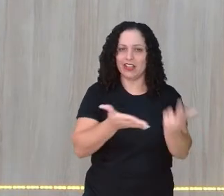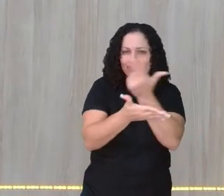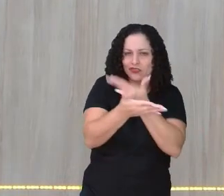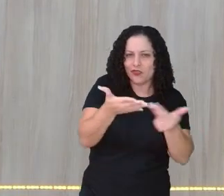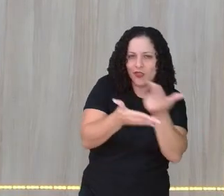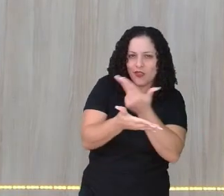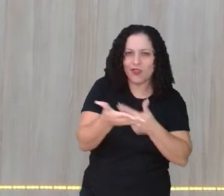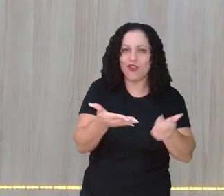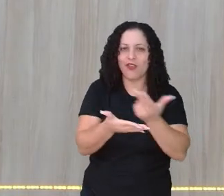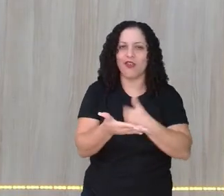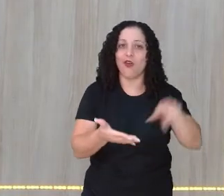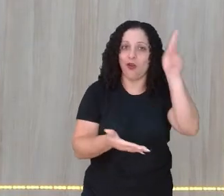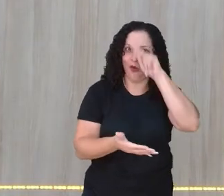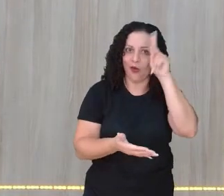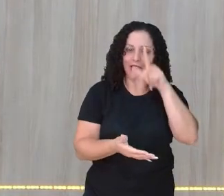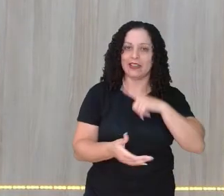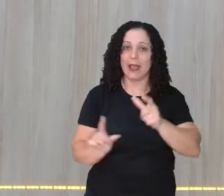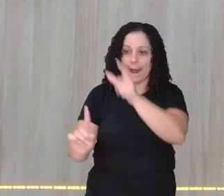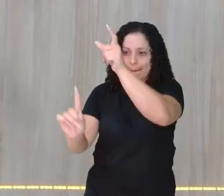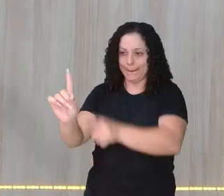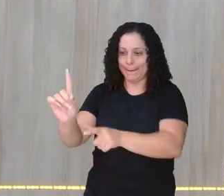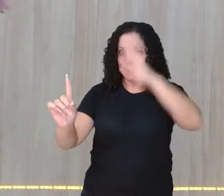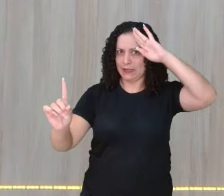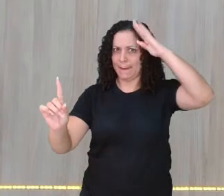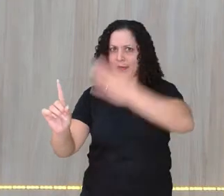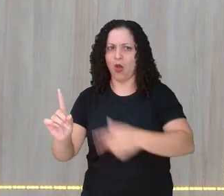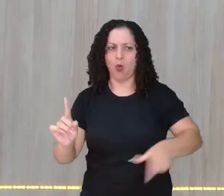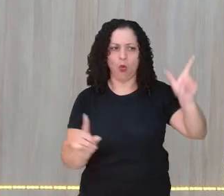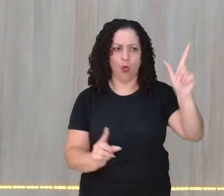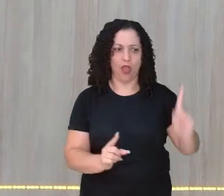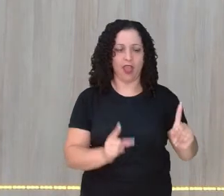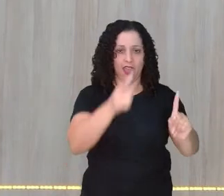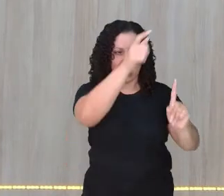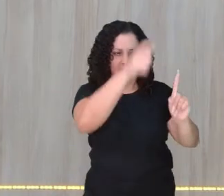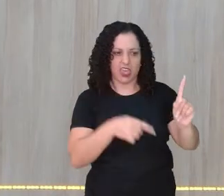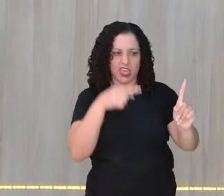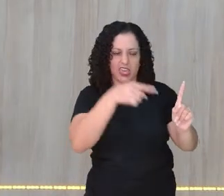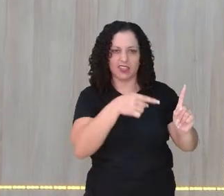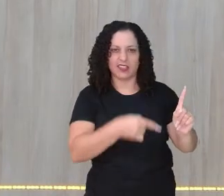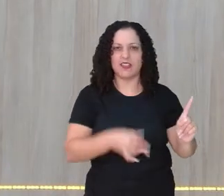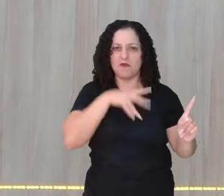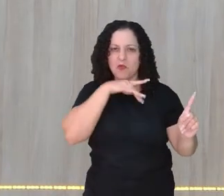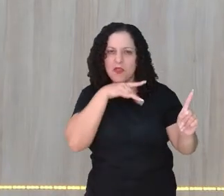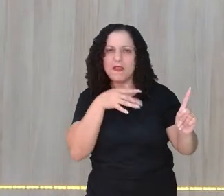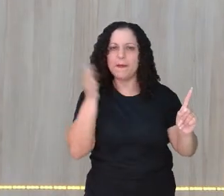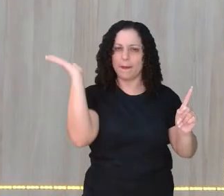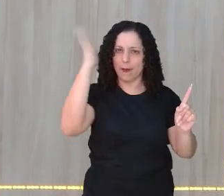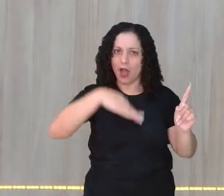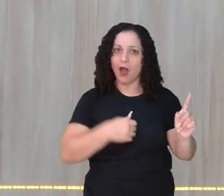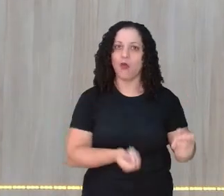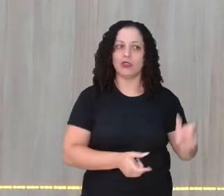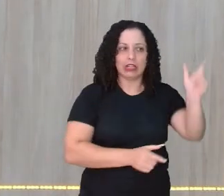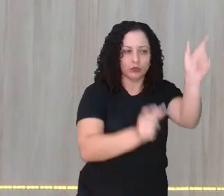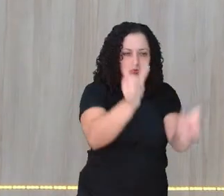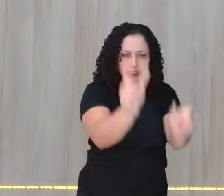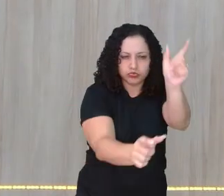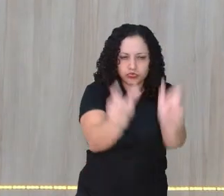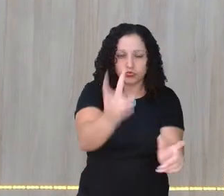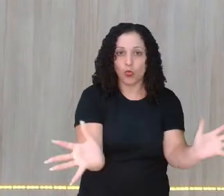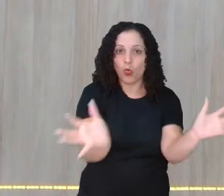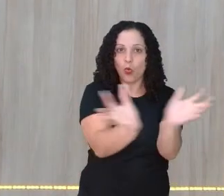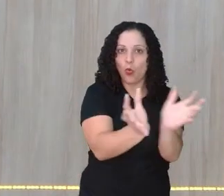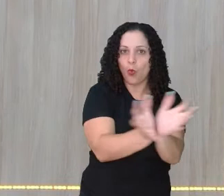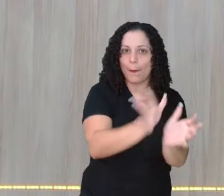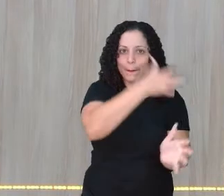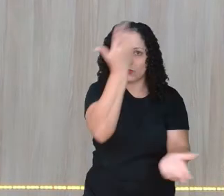cada função. Ele é protagonista, ele é antagonista, ele é coadjuvante. Como é que ele funciona? É ele que vai ser o